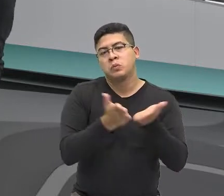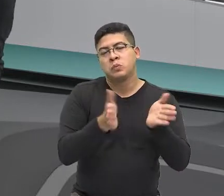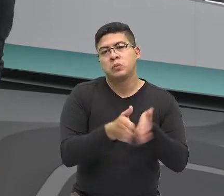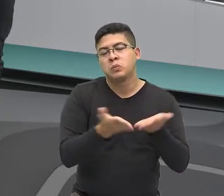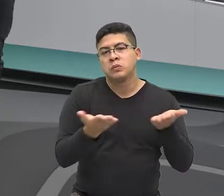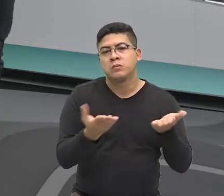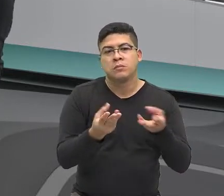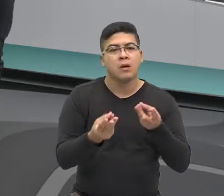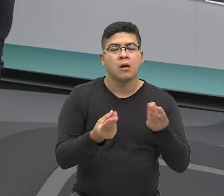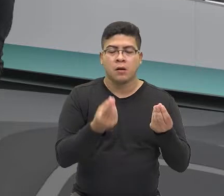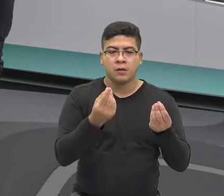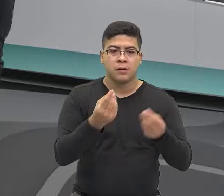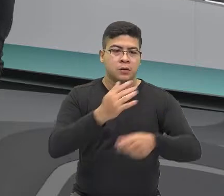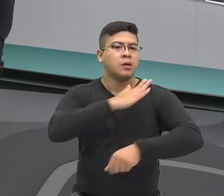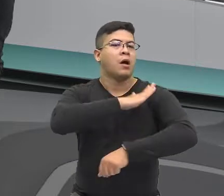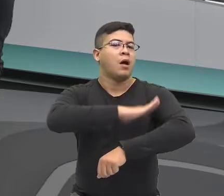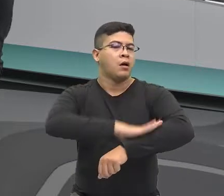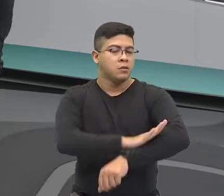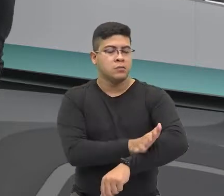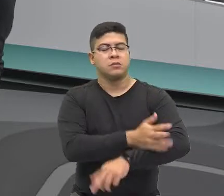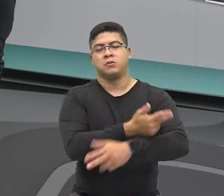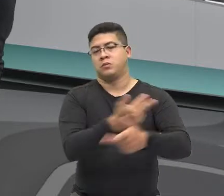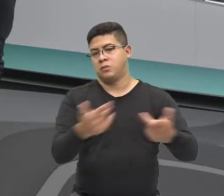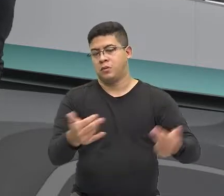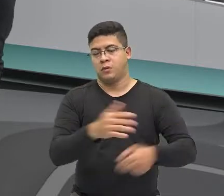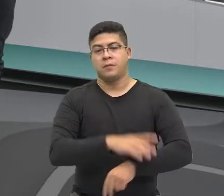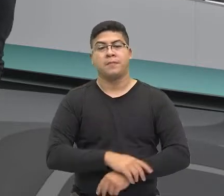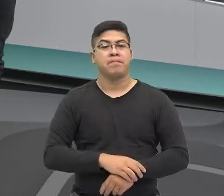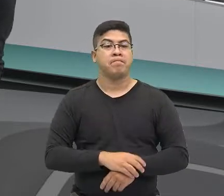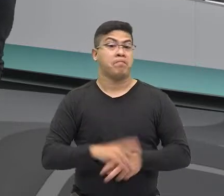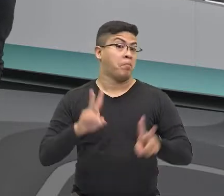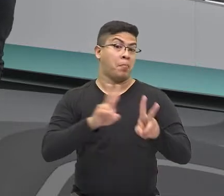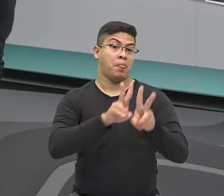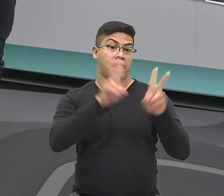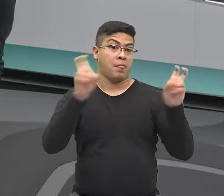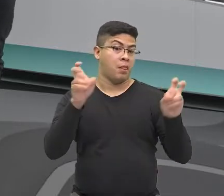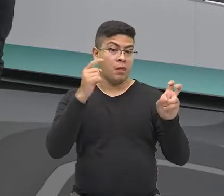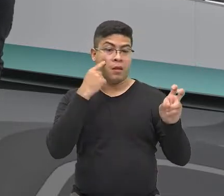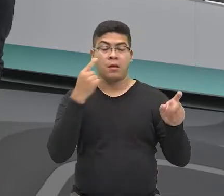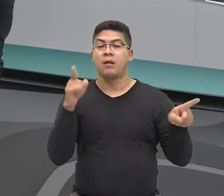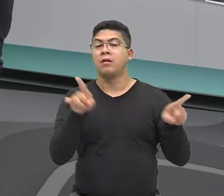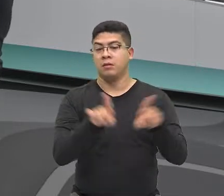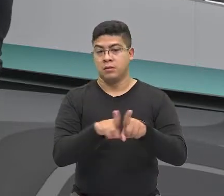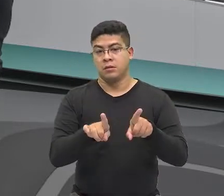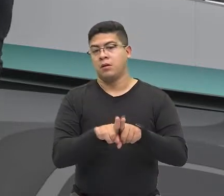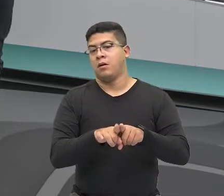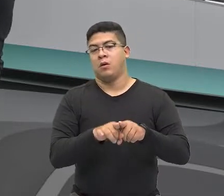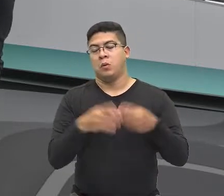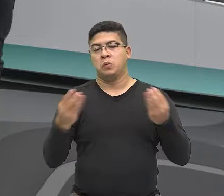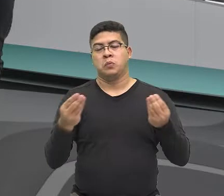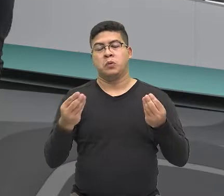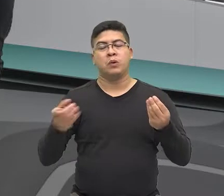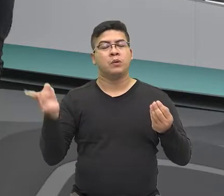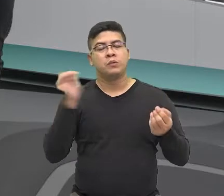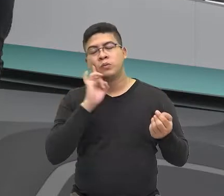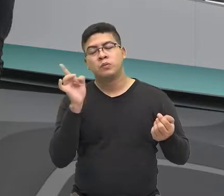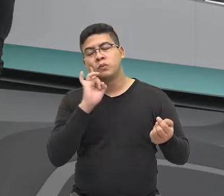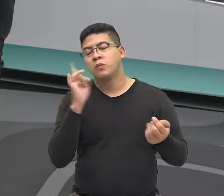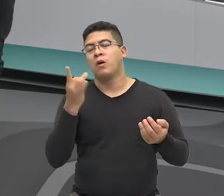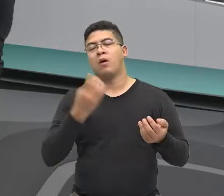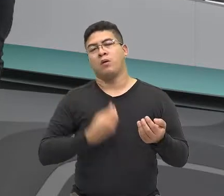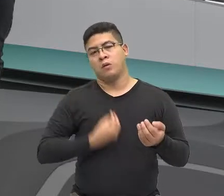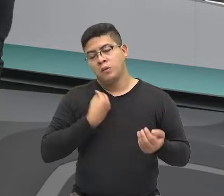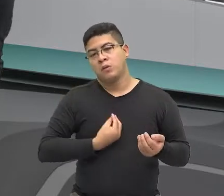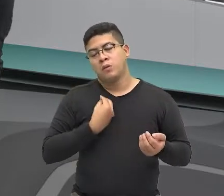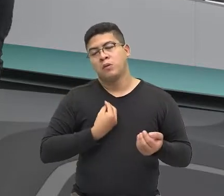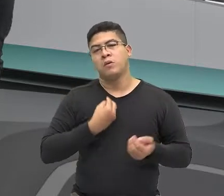tudo mais. O que mais? Temas históricos também vão estar presentes ali, situações do cotidiano, como eu falei do